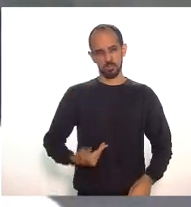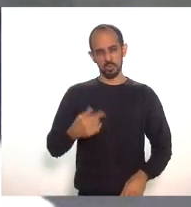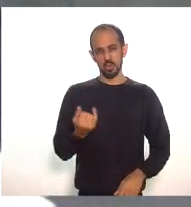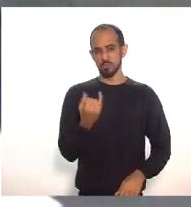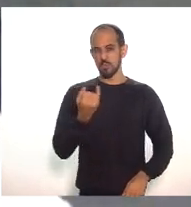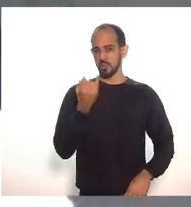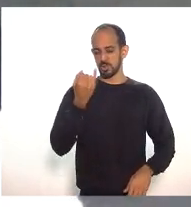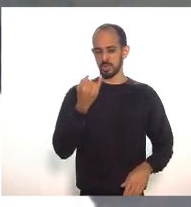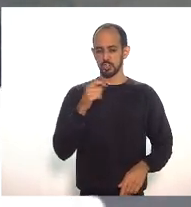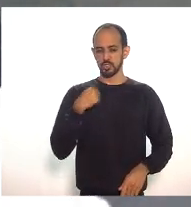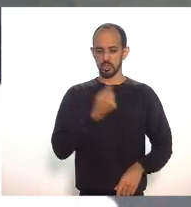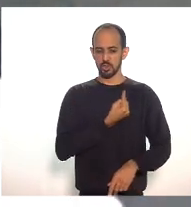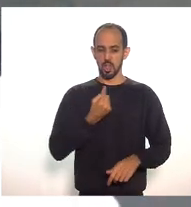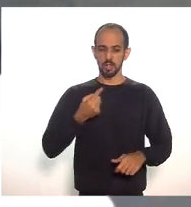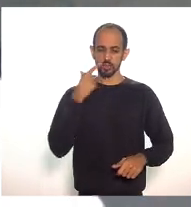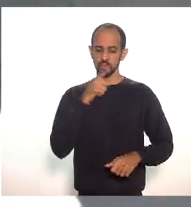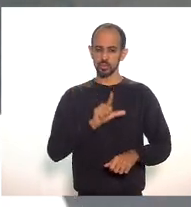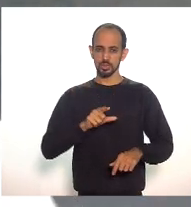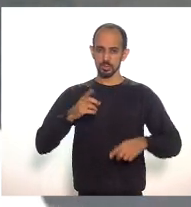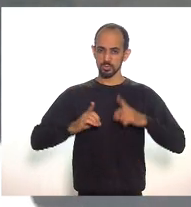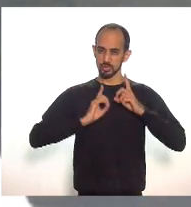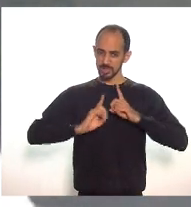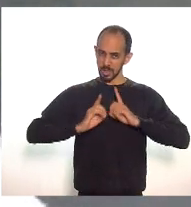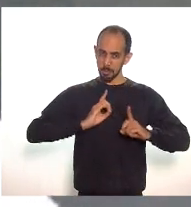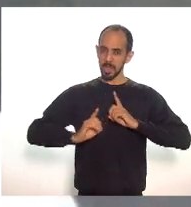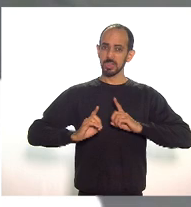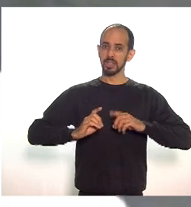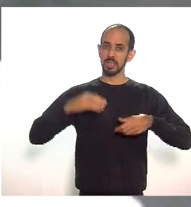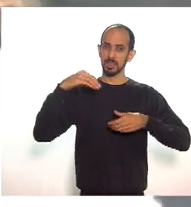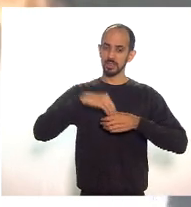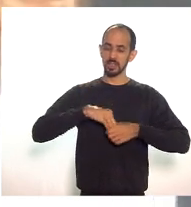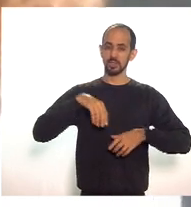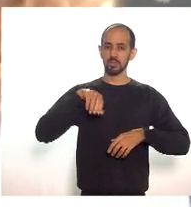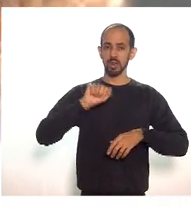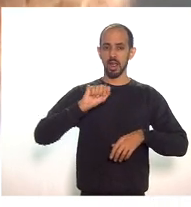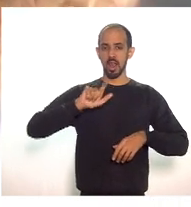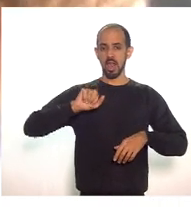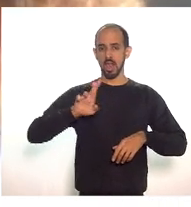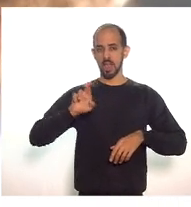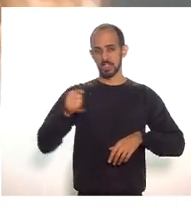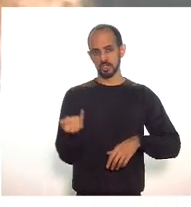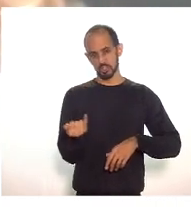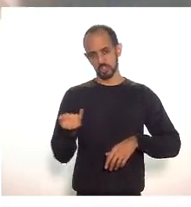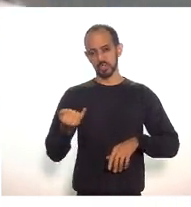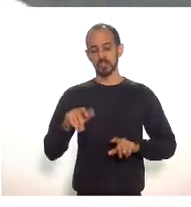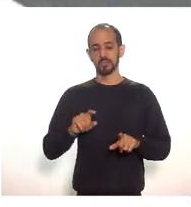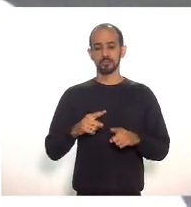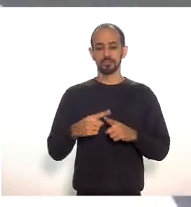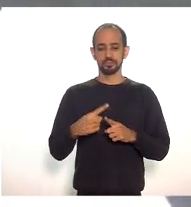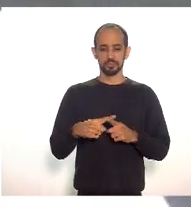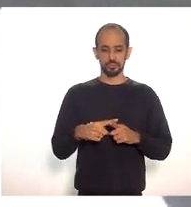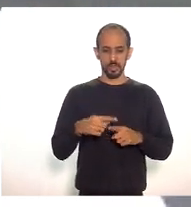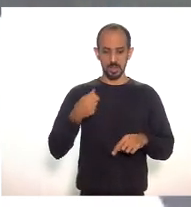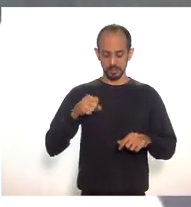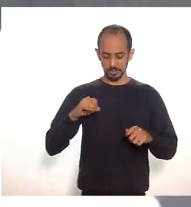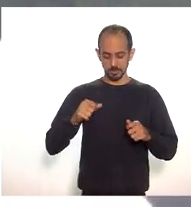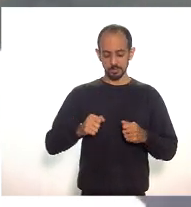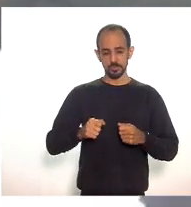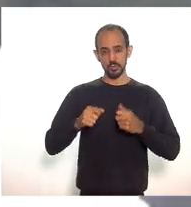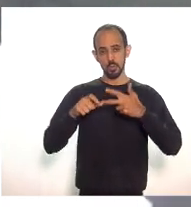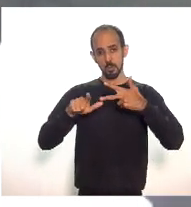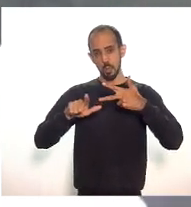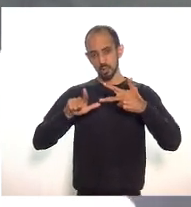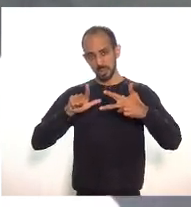e a gente consiga tá fazendo esse debate Na alerj que alerj efetivamente enquanto o poder legislativo do estado